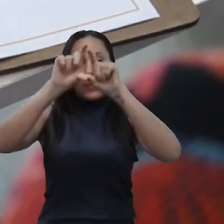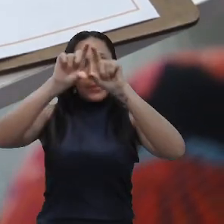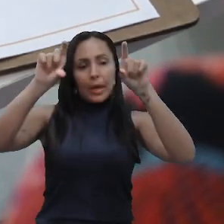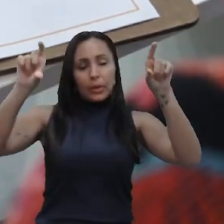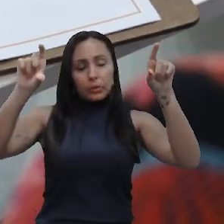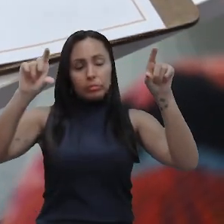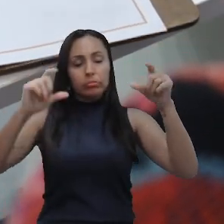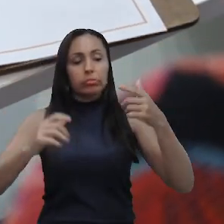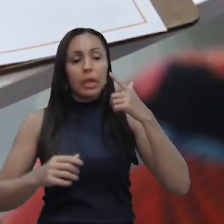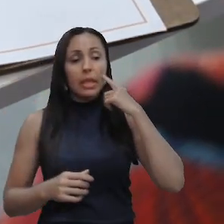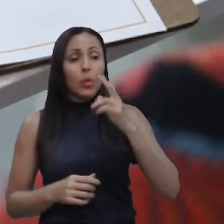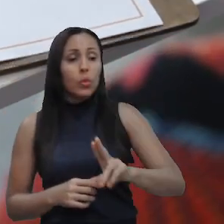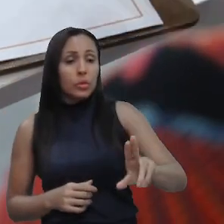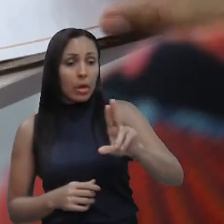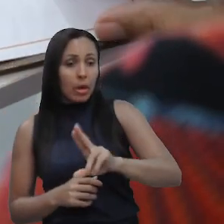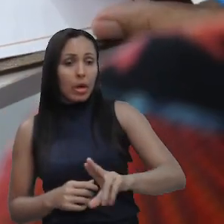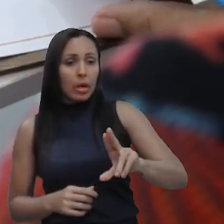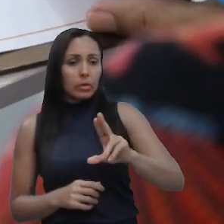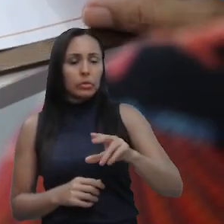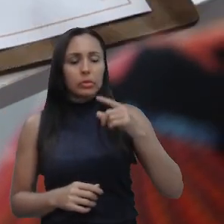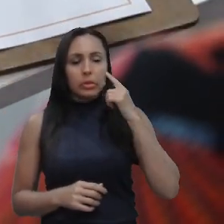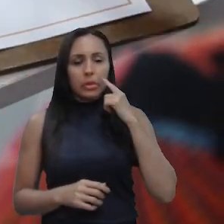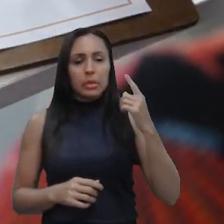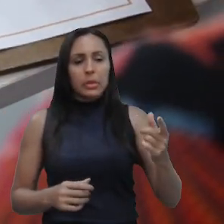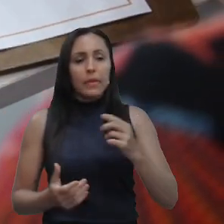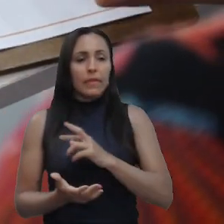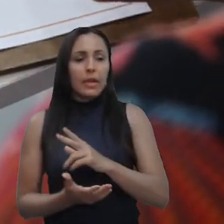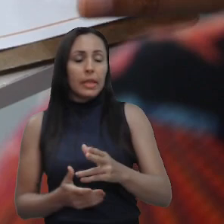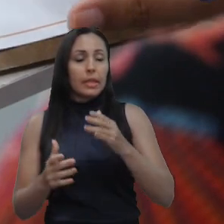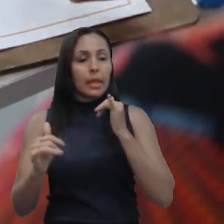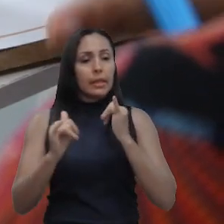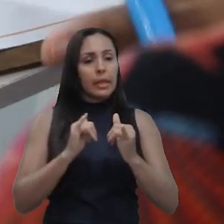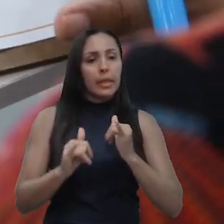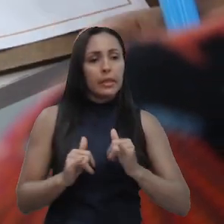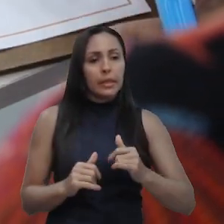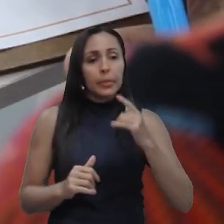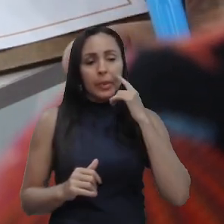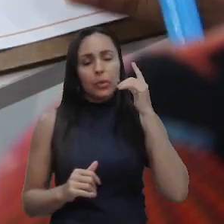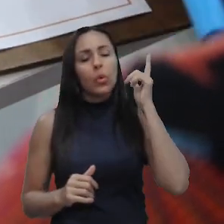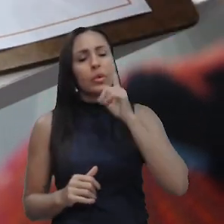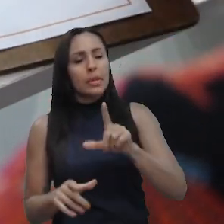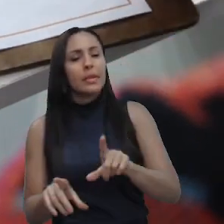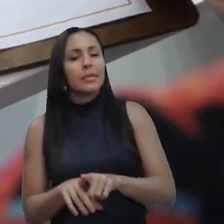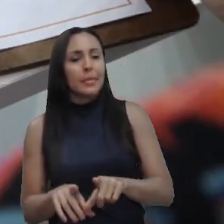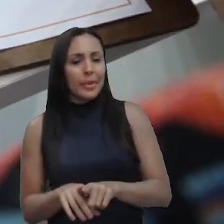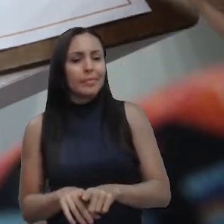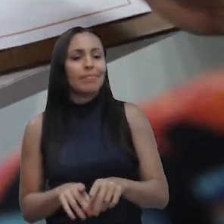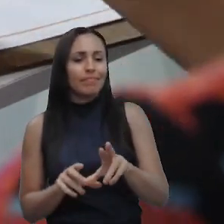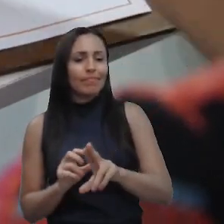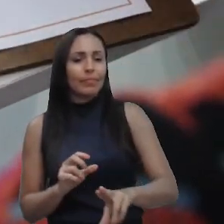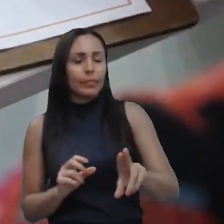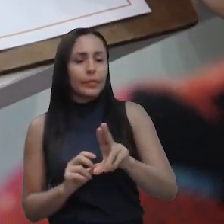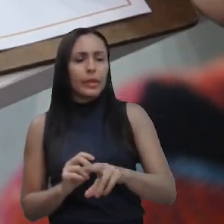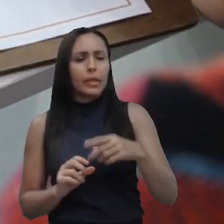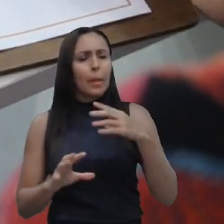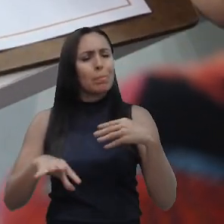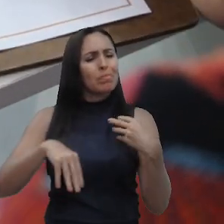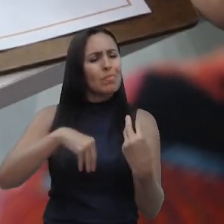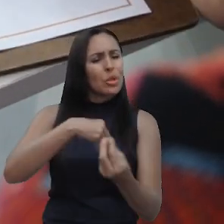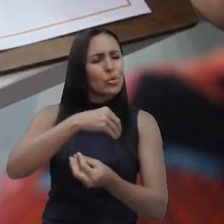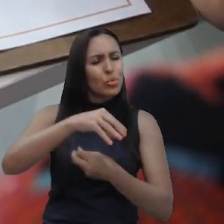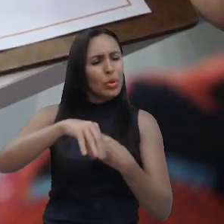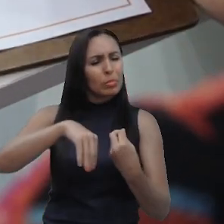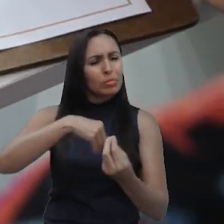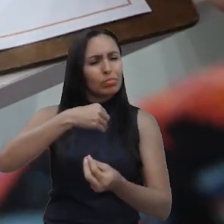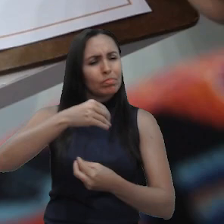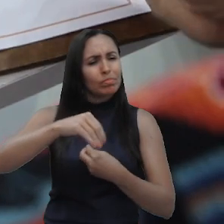mais utilizado, assim, a gente utiliza muito mais na internet, mas hoje o design editorial consegue também utilizar muito. que é a mistura, basicamente, de todos os